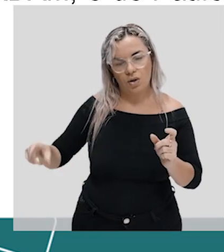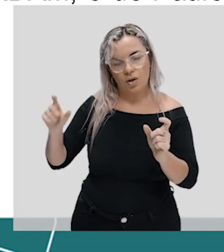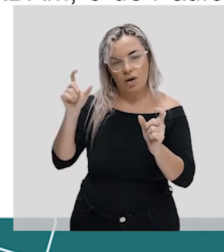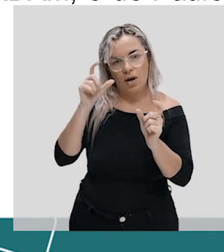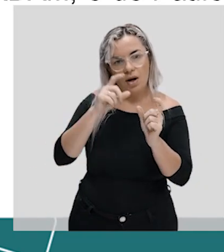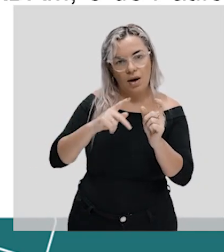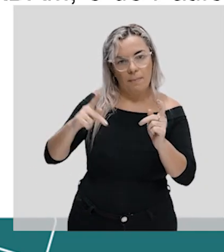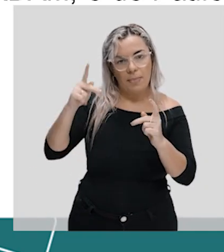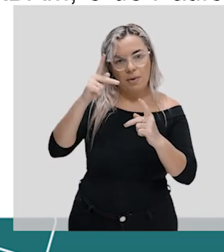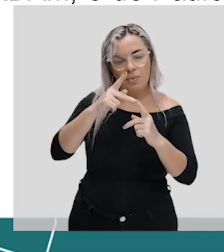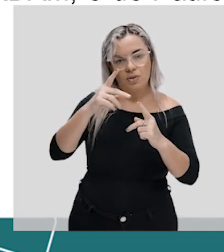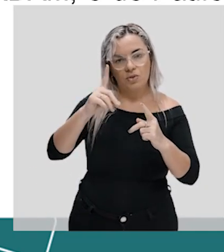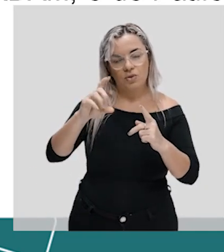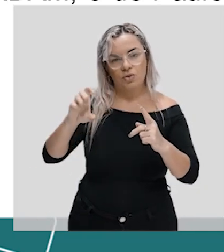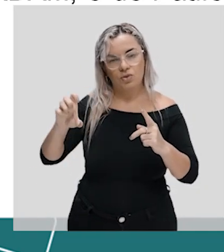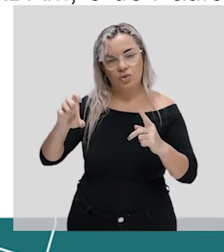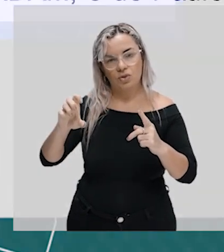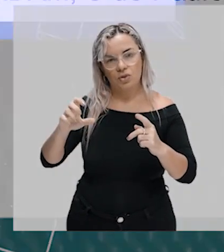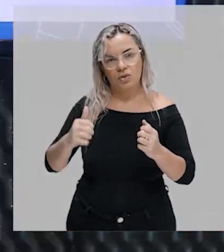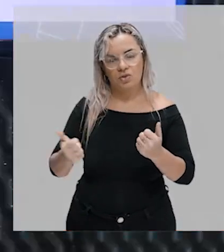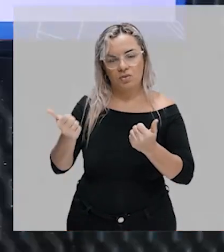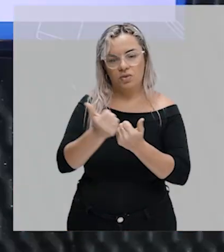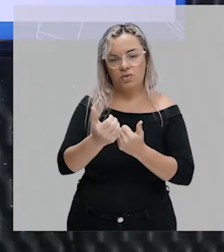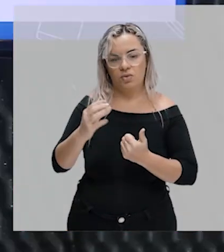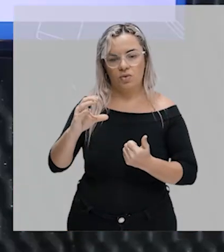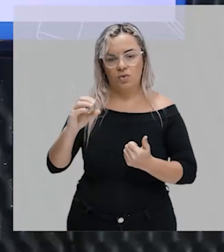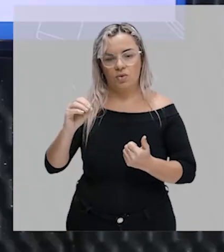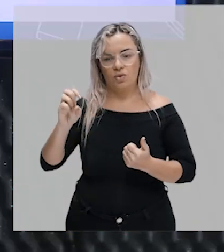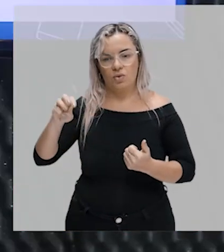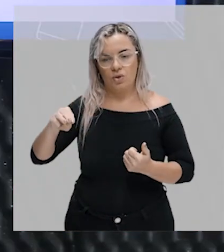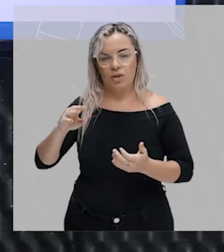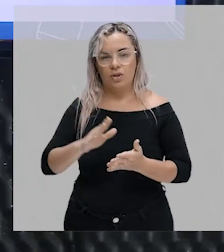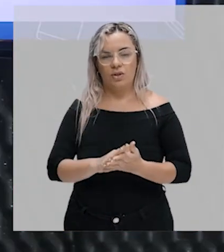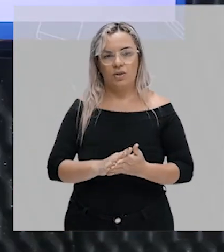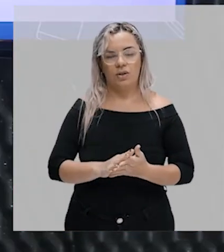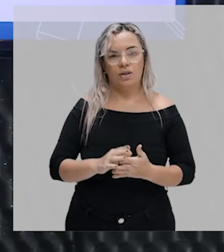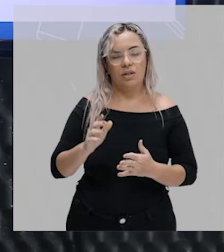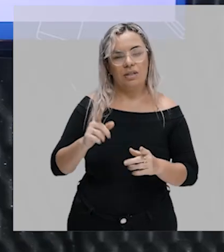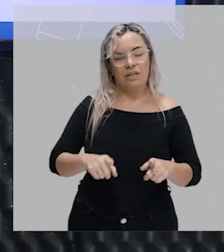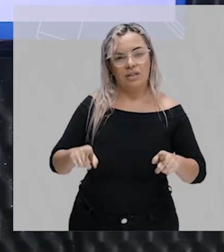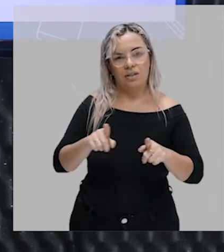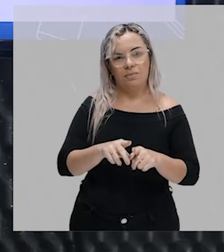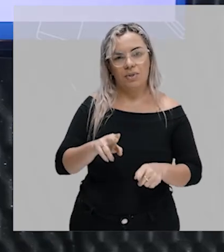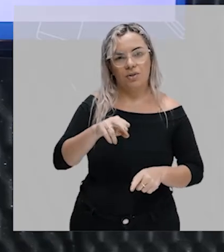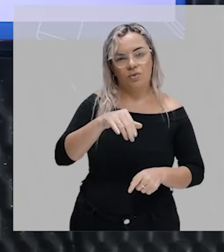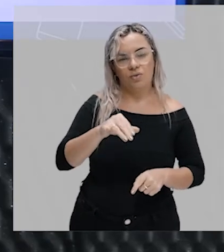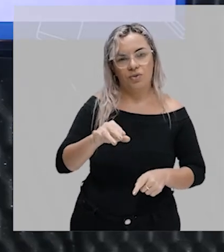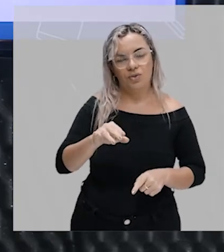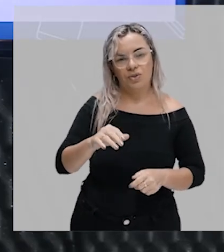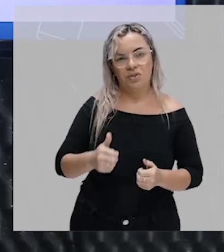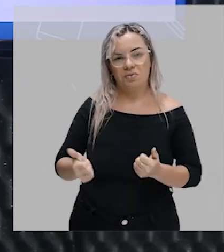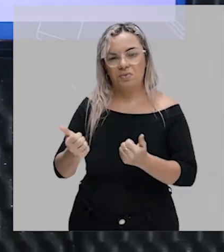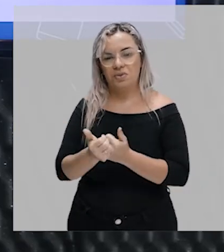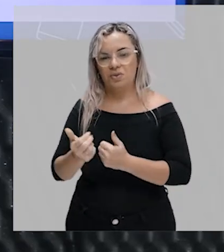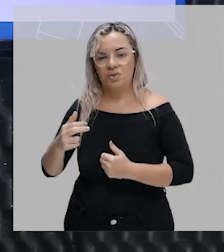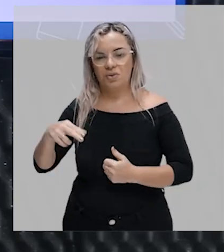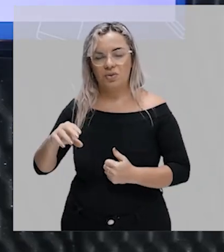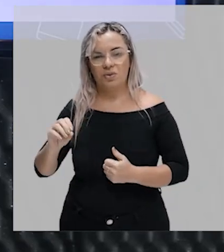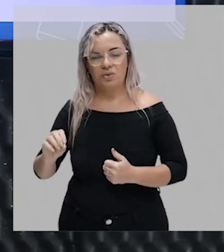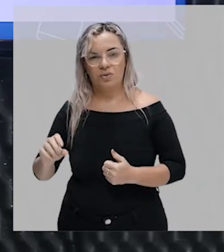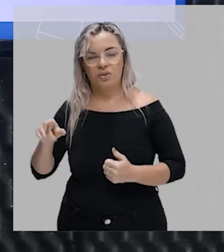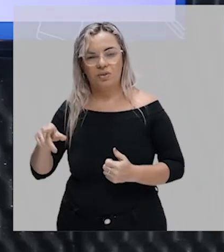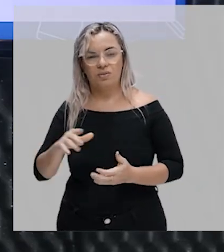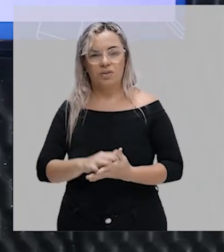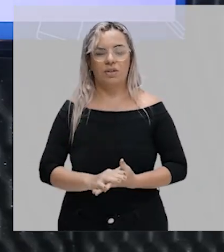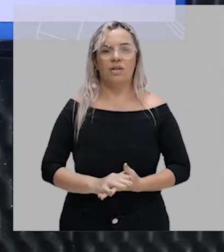vezes você coloca um ni, oh meu Deus, no lugar de um nu, lembrando que ni não existe, falando de preposição. Existe